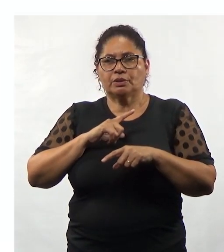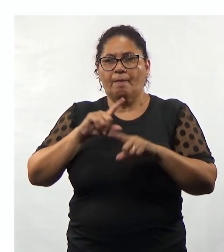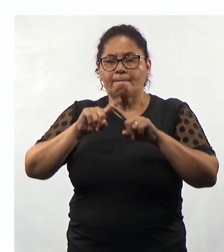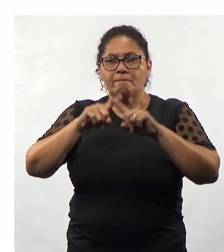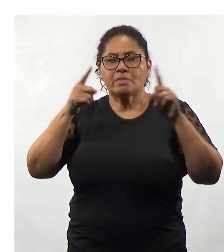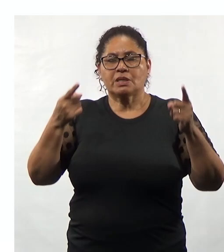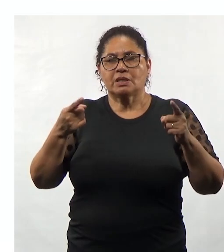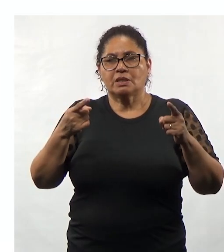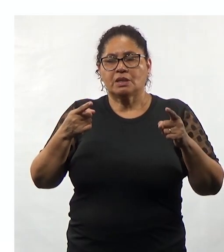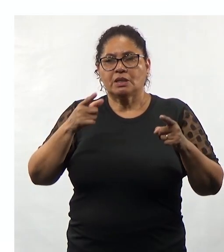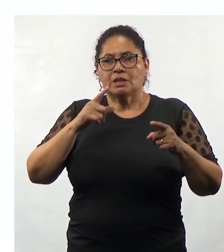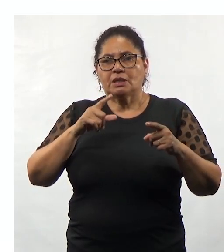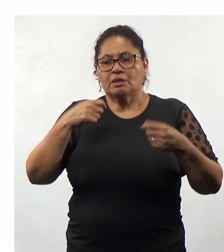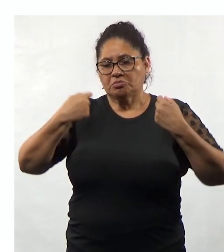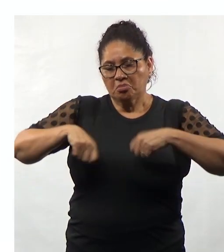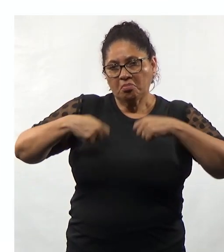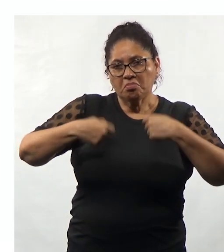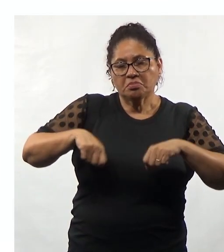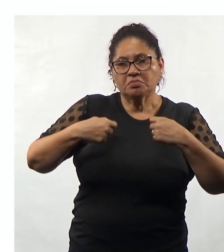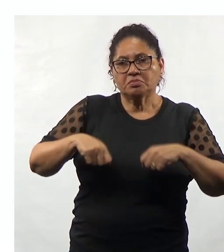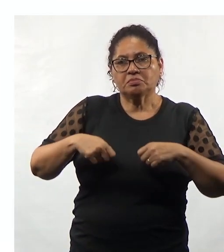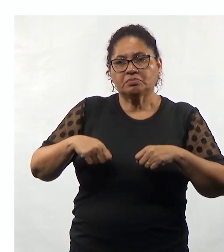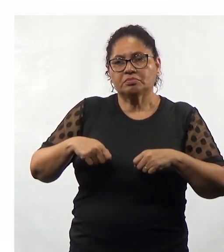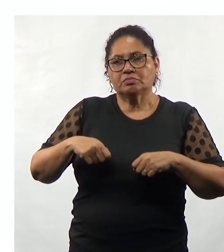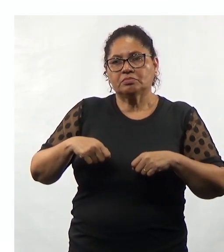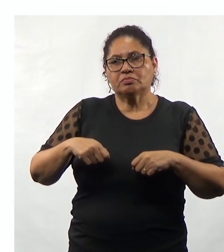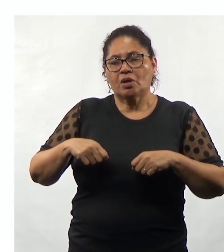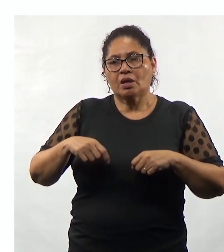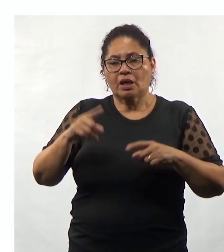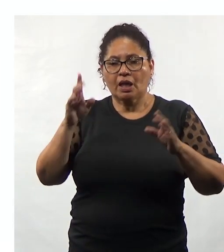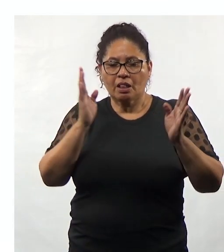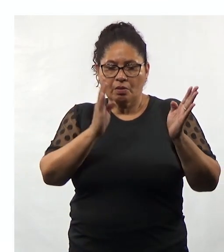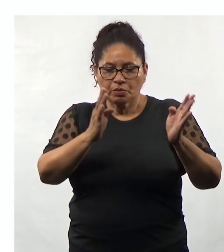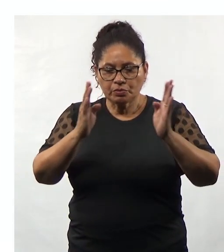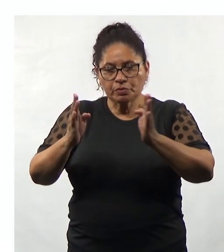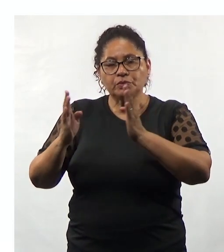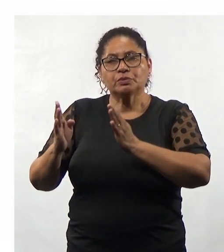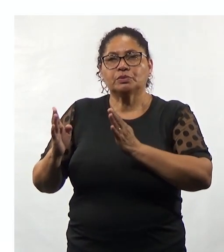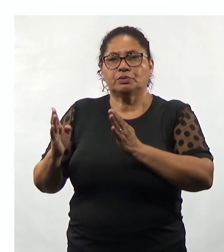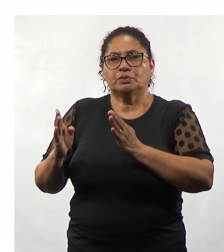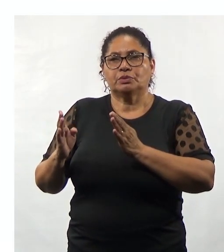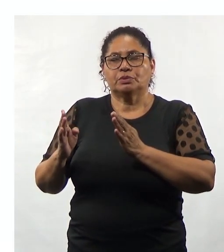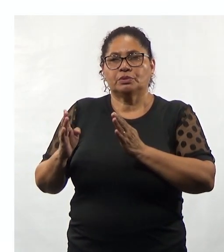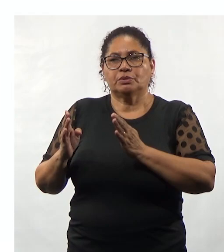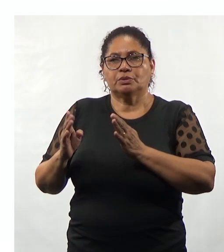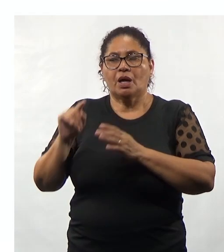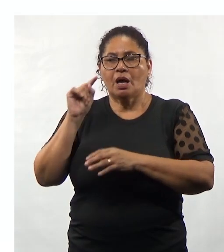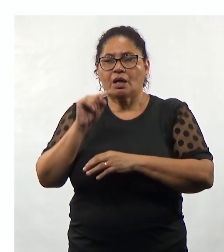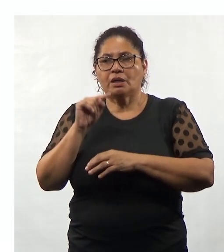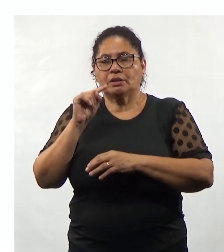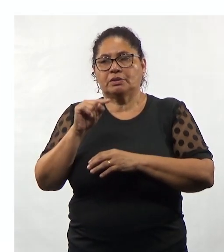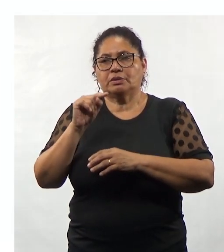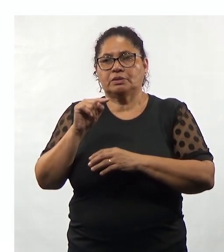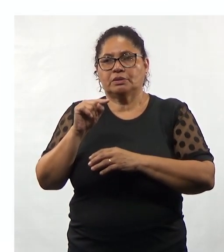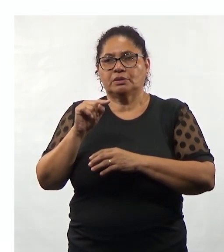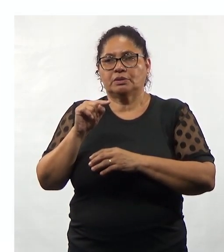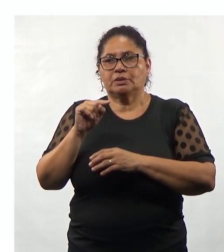mais, a instituição tem mais necessidade para aquele período, não é? Para aquele